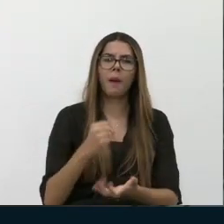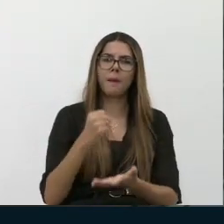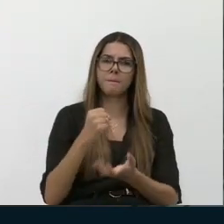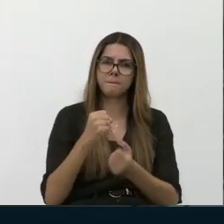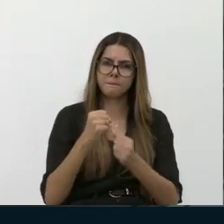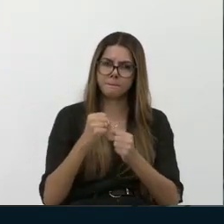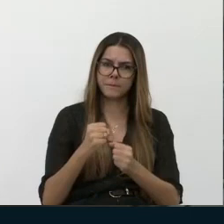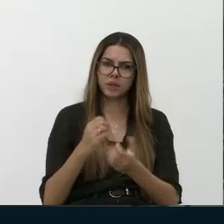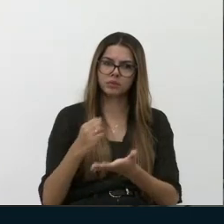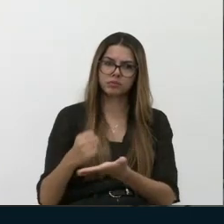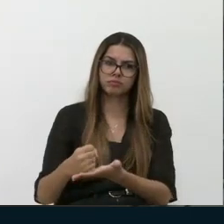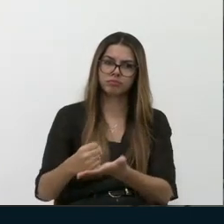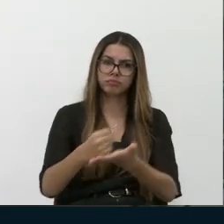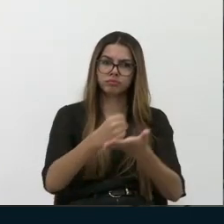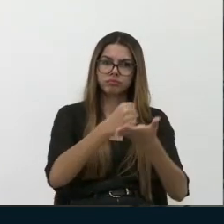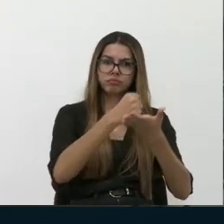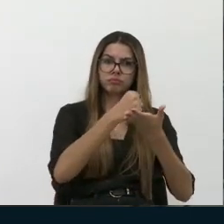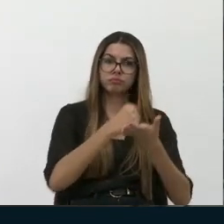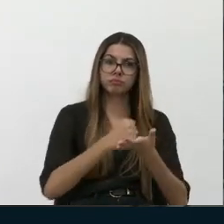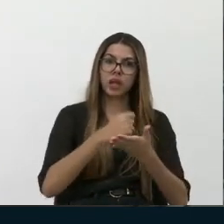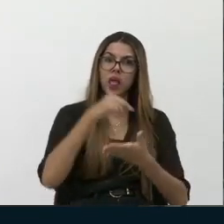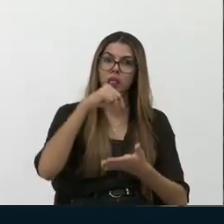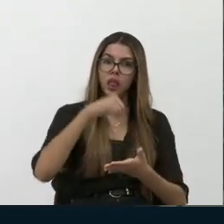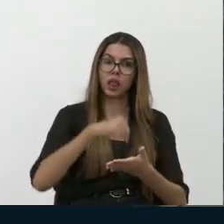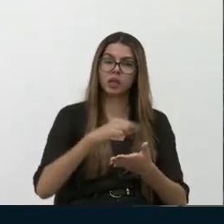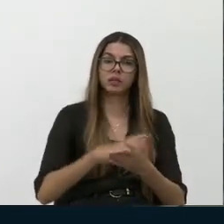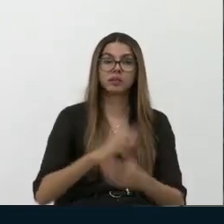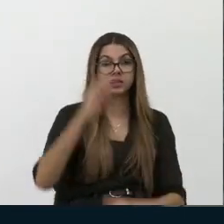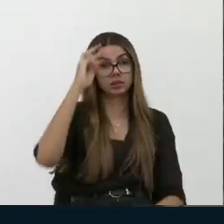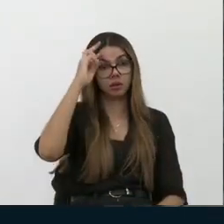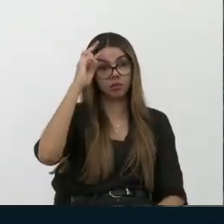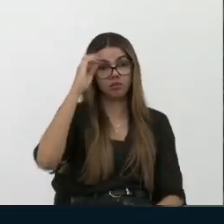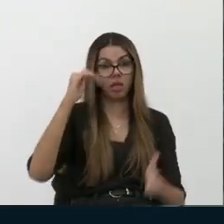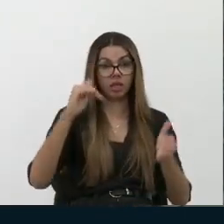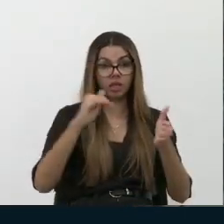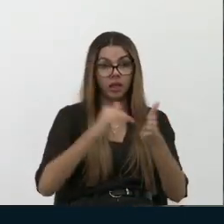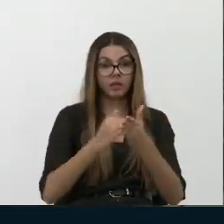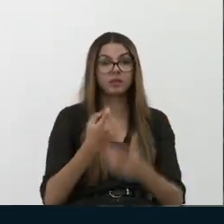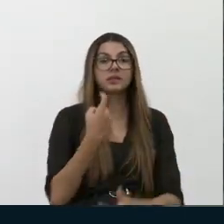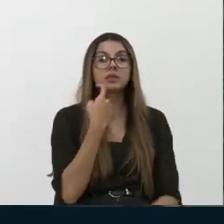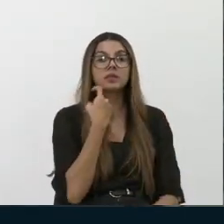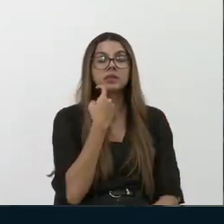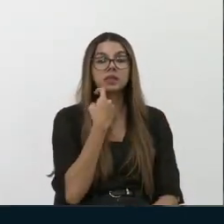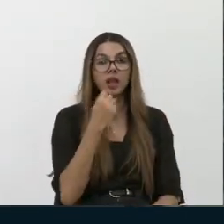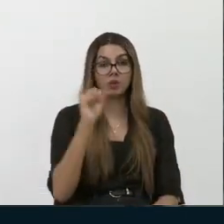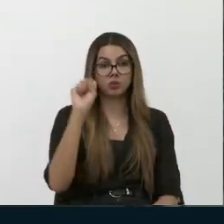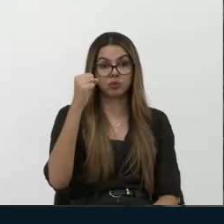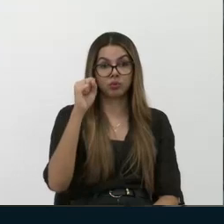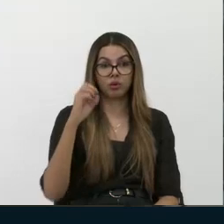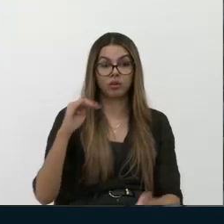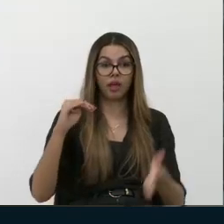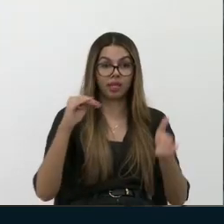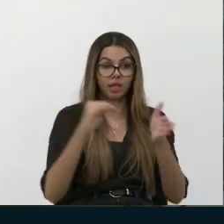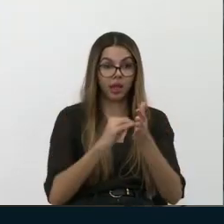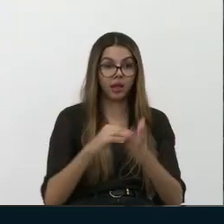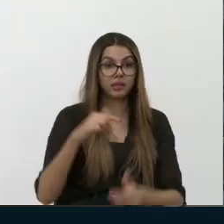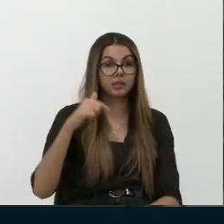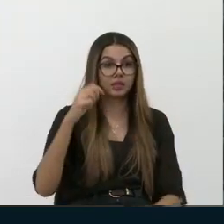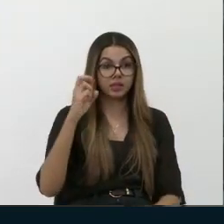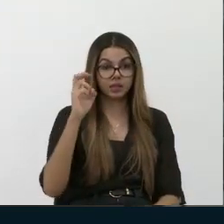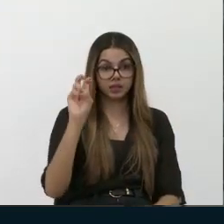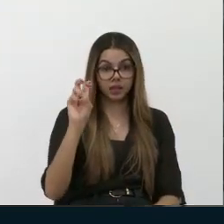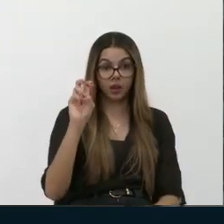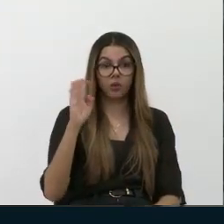suas doações à sede do Legislativo de segunda a sexta, das 8 às 18 horas. Para que as